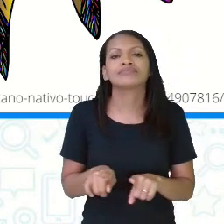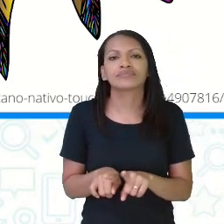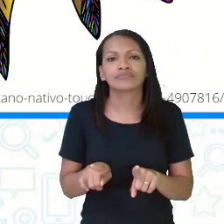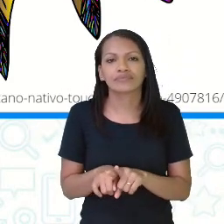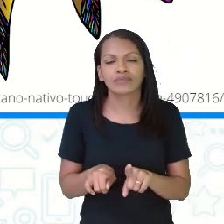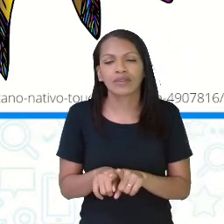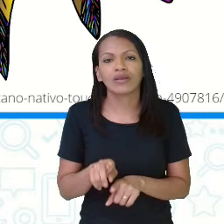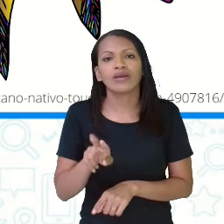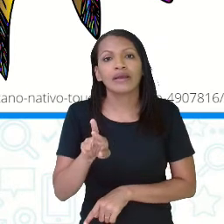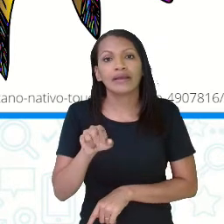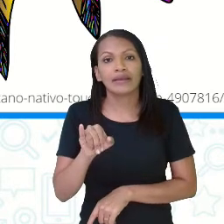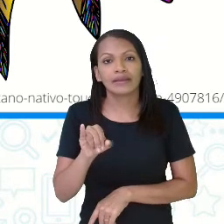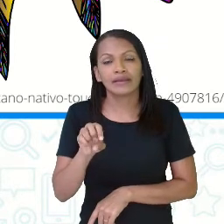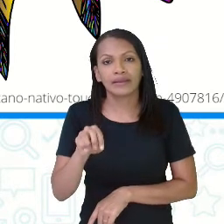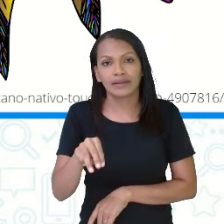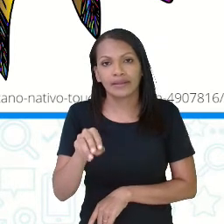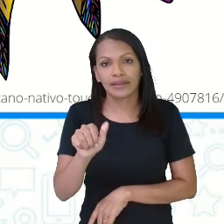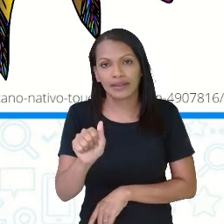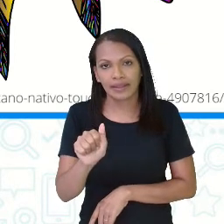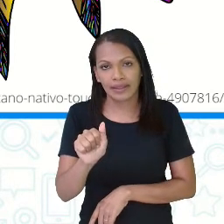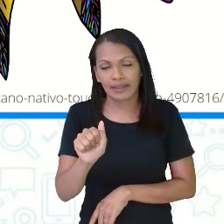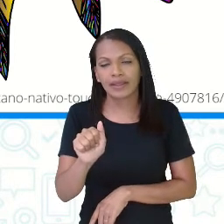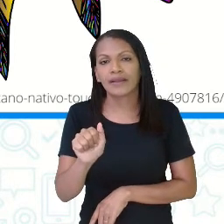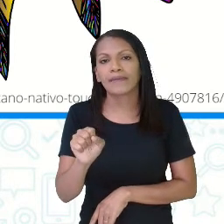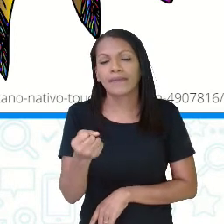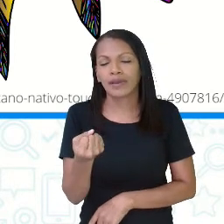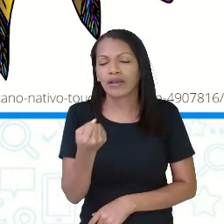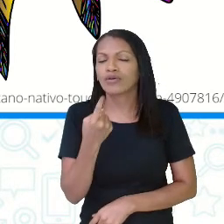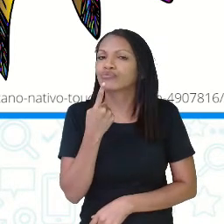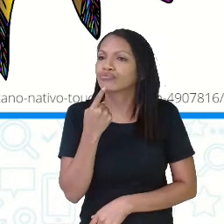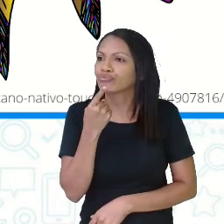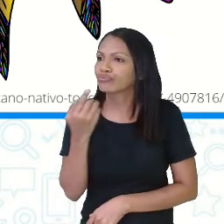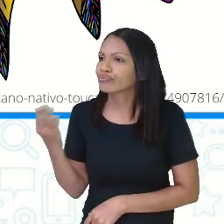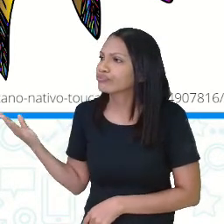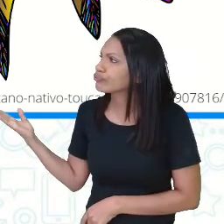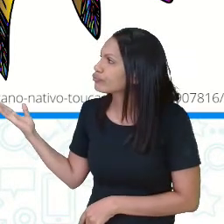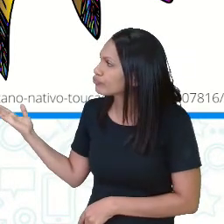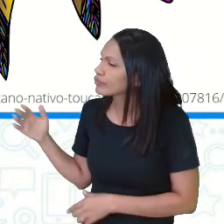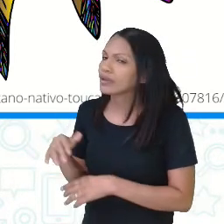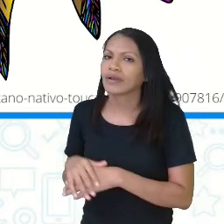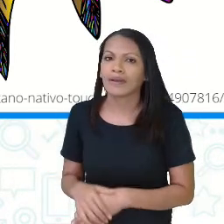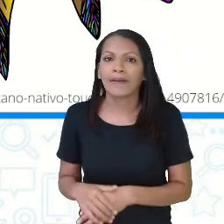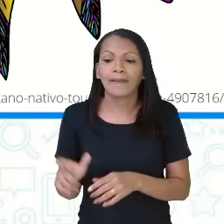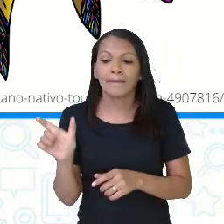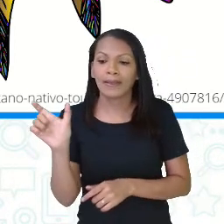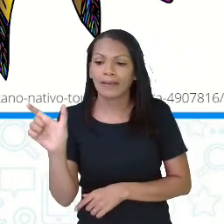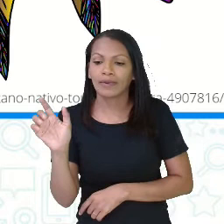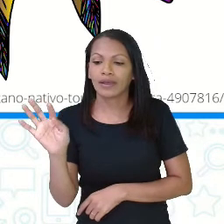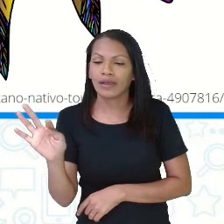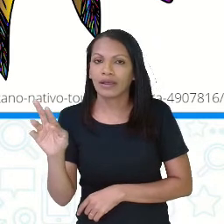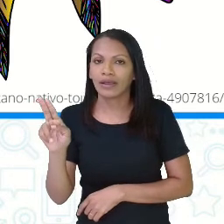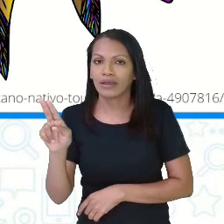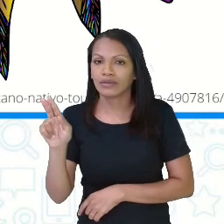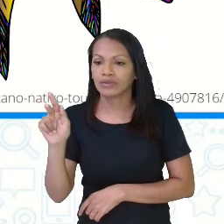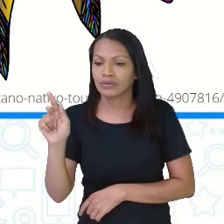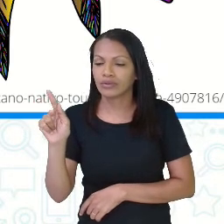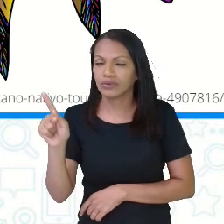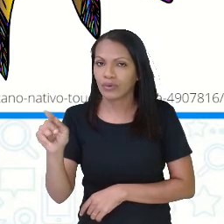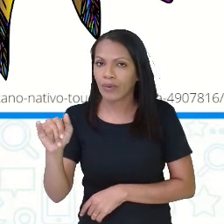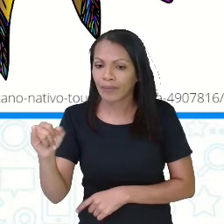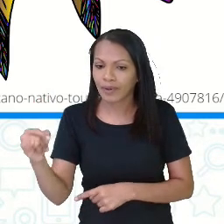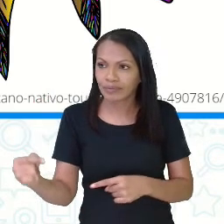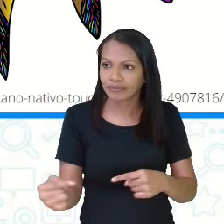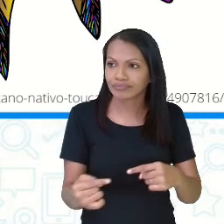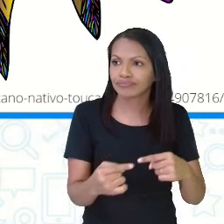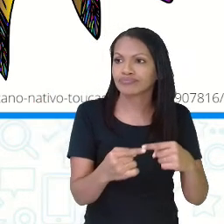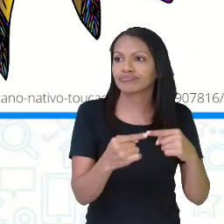ou parecidos. A palavra tupi está rimando com a palavra sumir, que rima também com a palavra